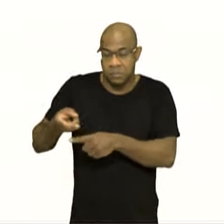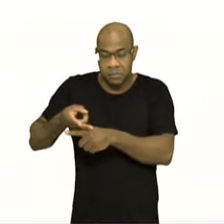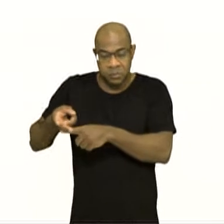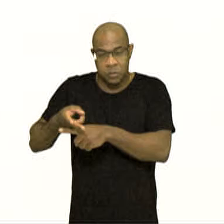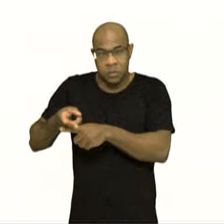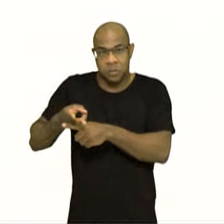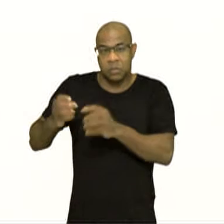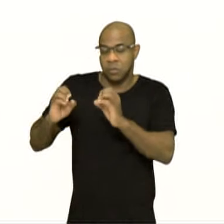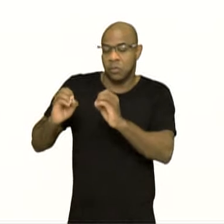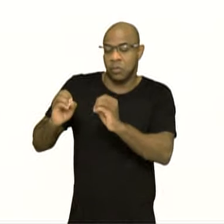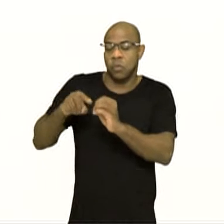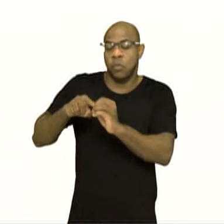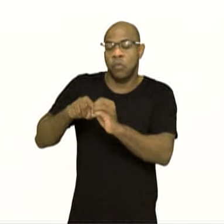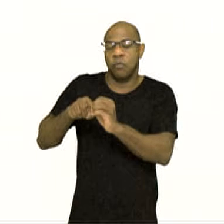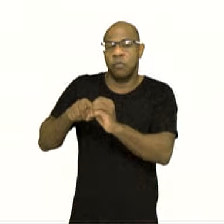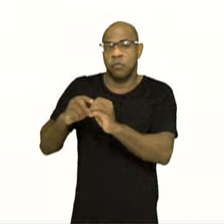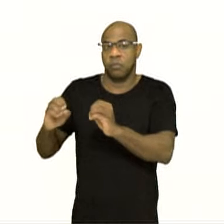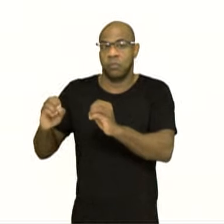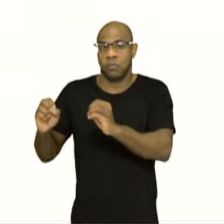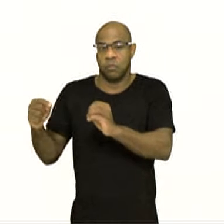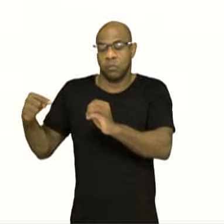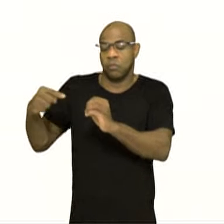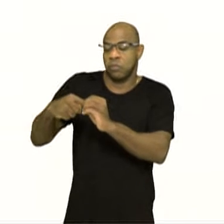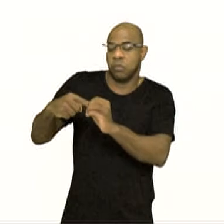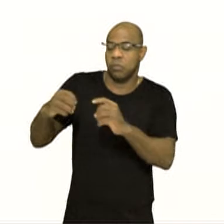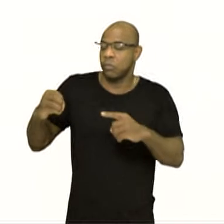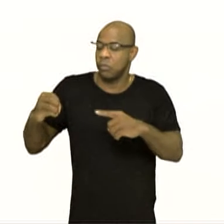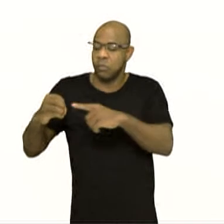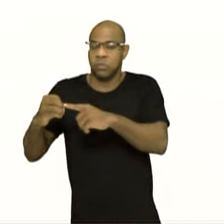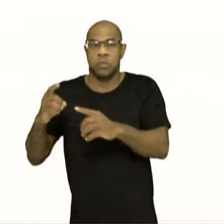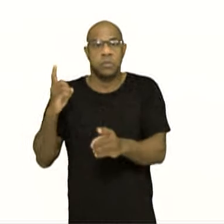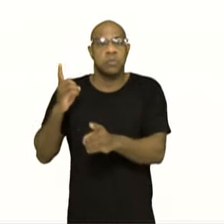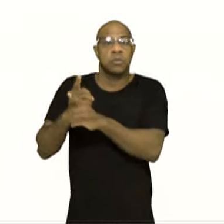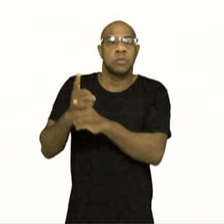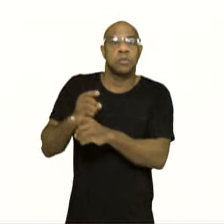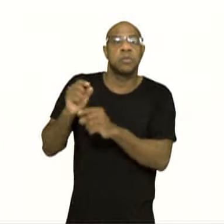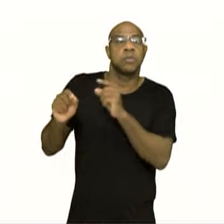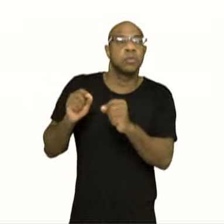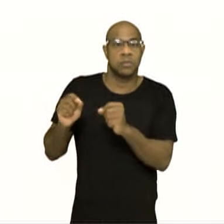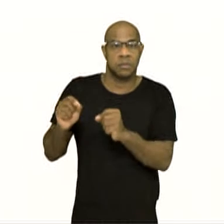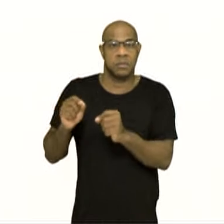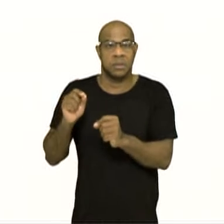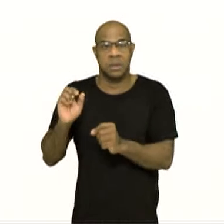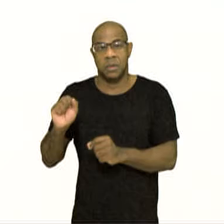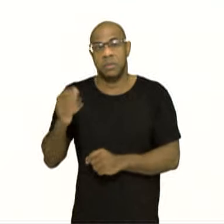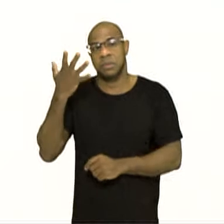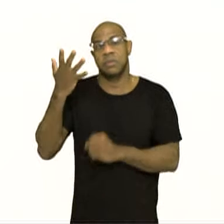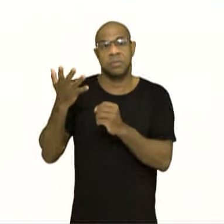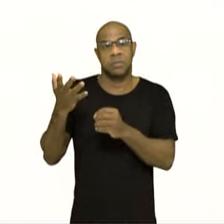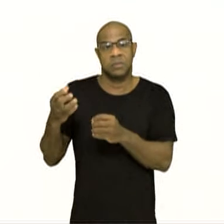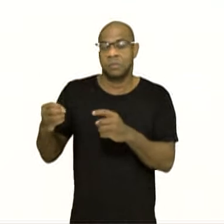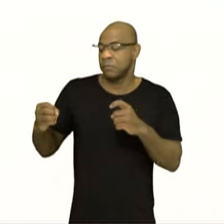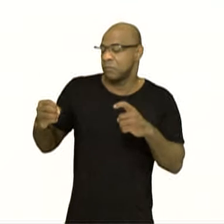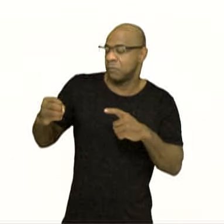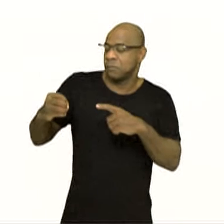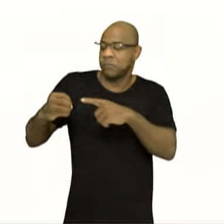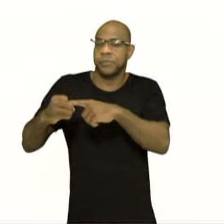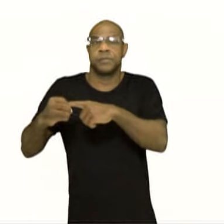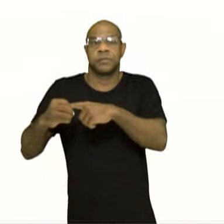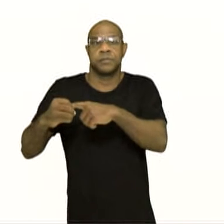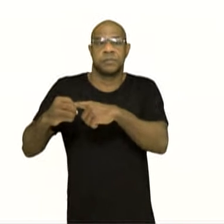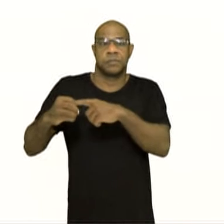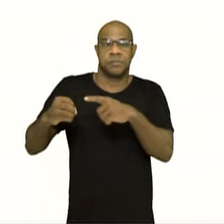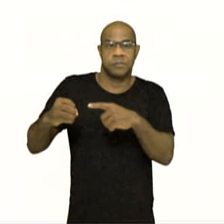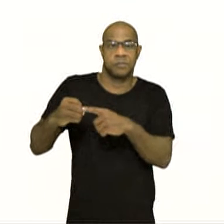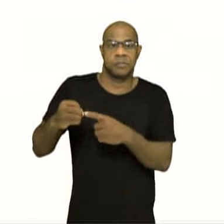do ovócito. E aí, então, se encontrar esse ovócito, acontece a fecundação. Então, olha só na imagem,